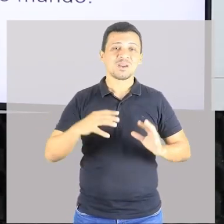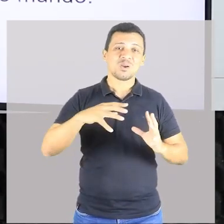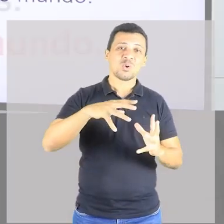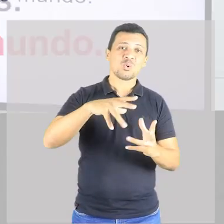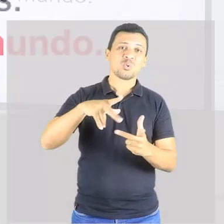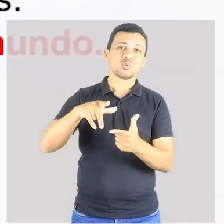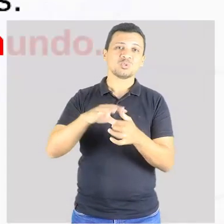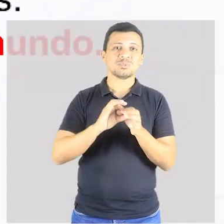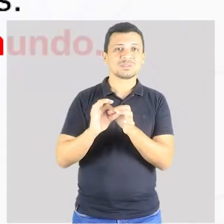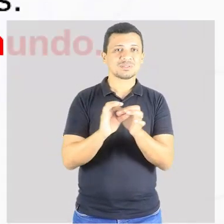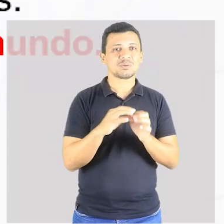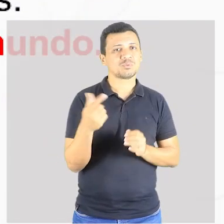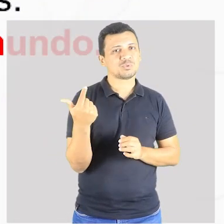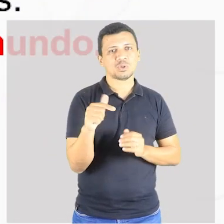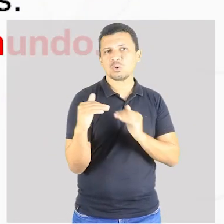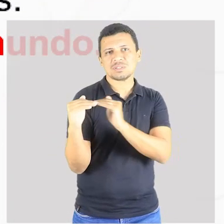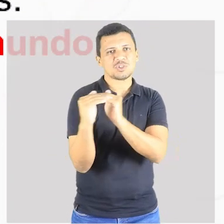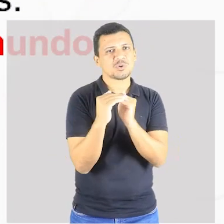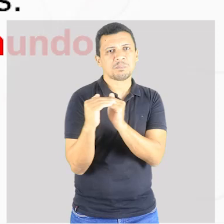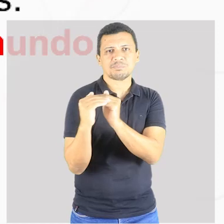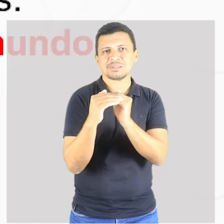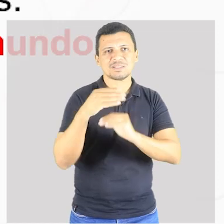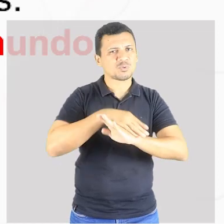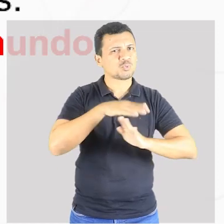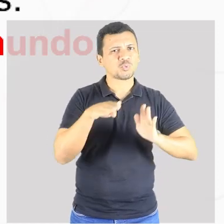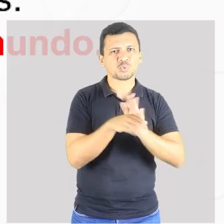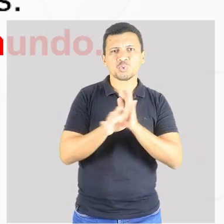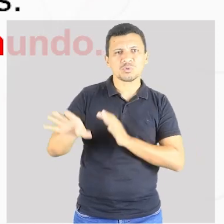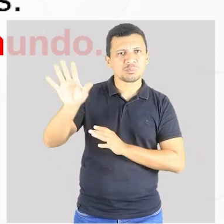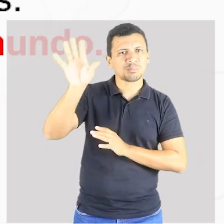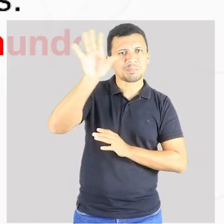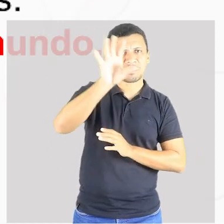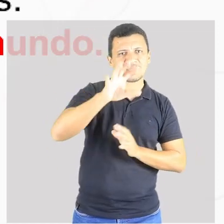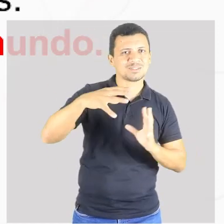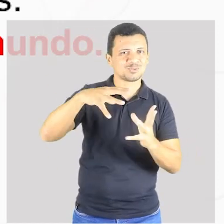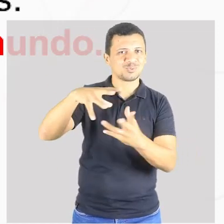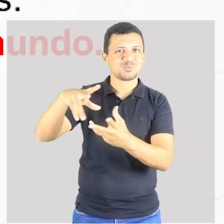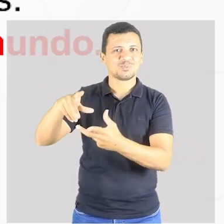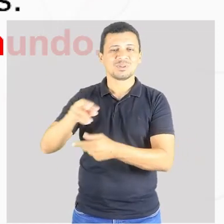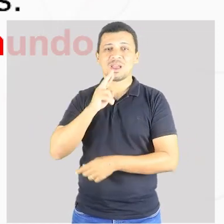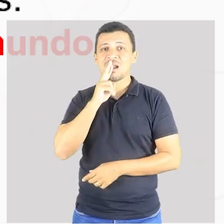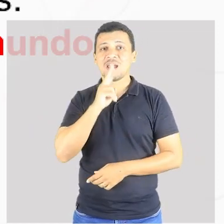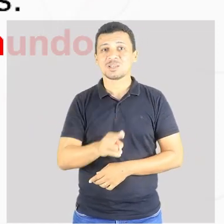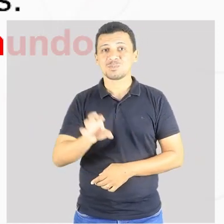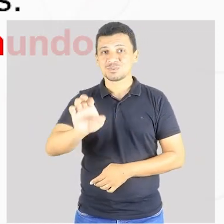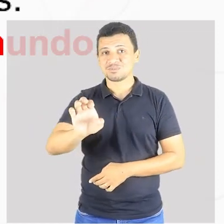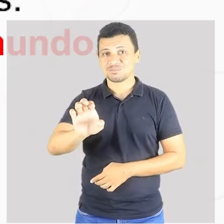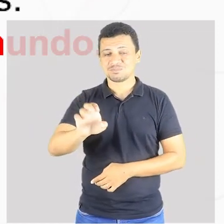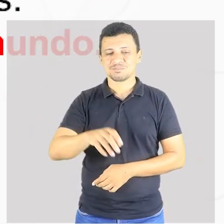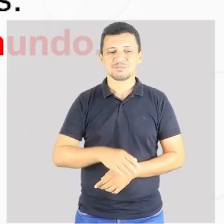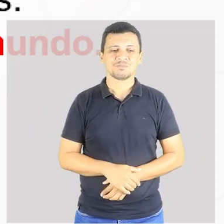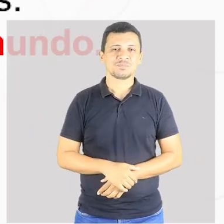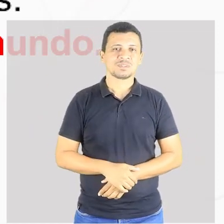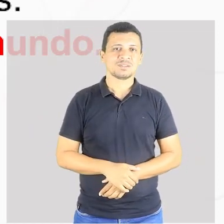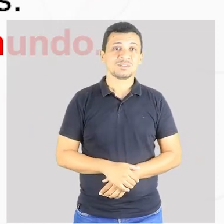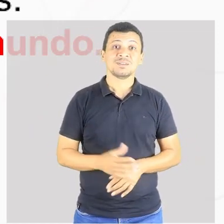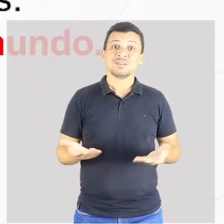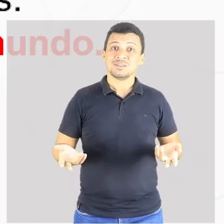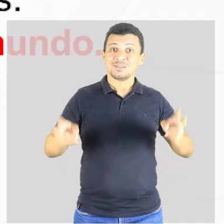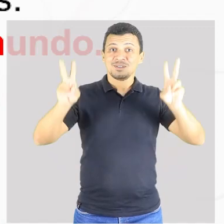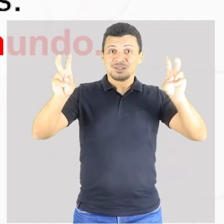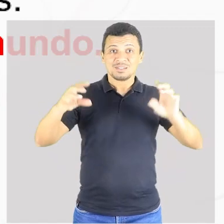globalização, não existe padronização de todas as paisagens do mundo. Então, nosso gabarito aí é a letra E. Então, estudante,